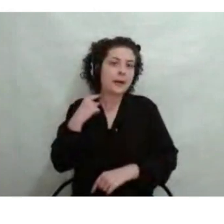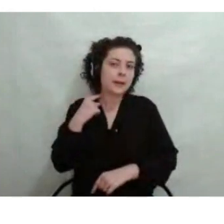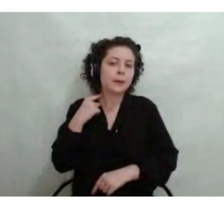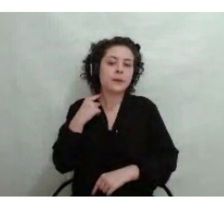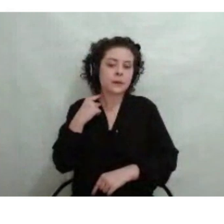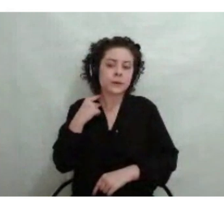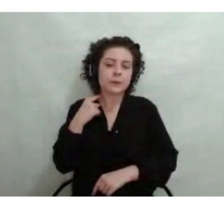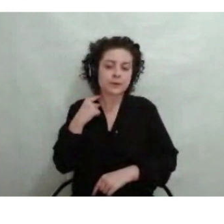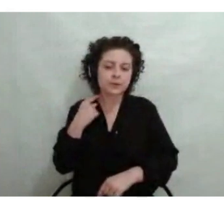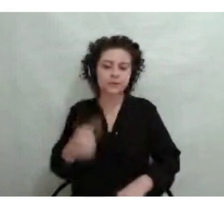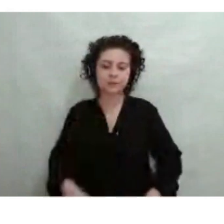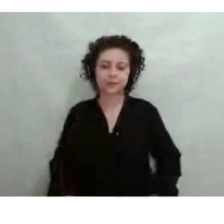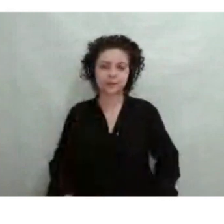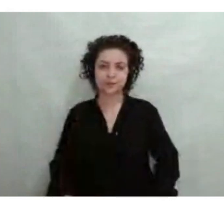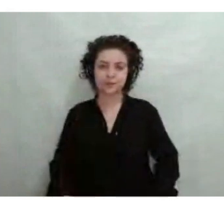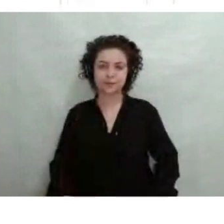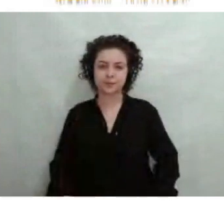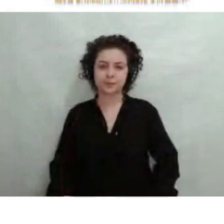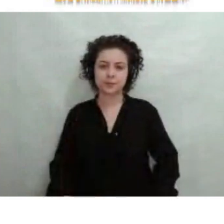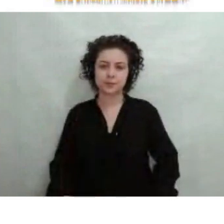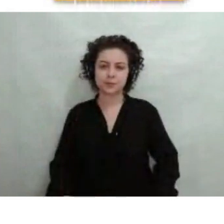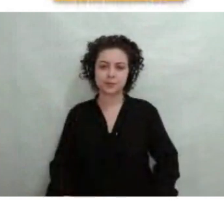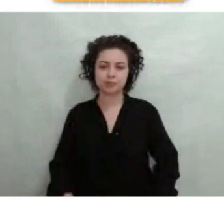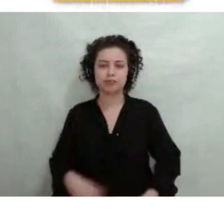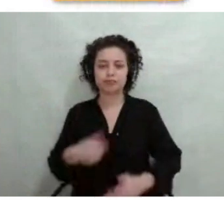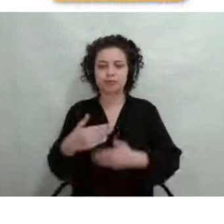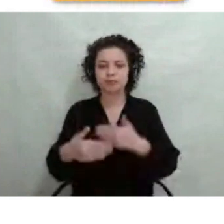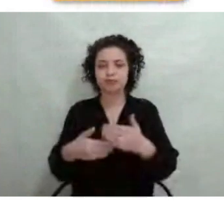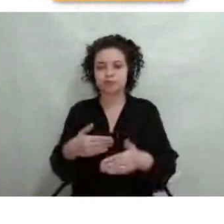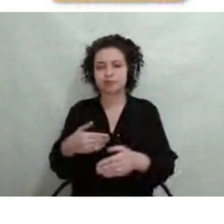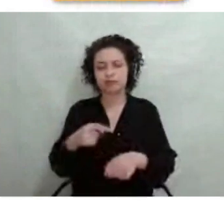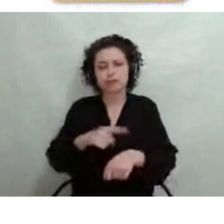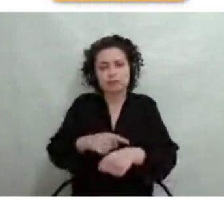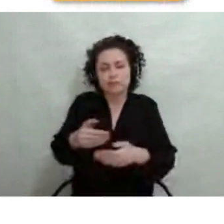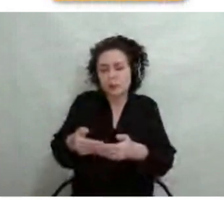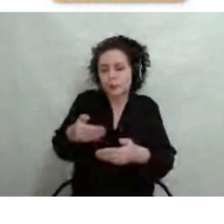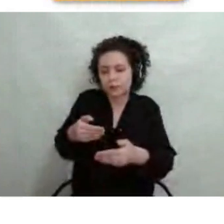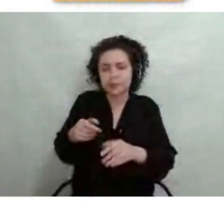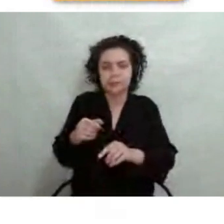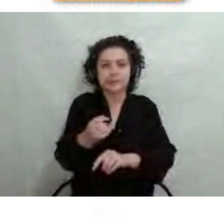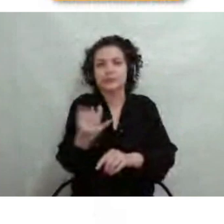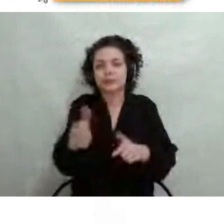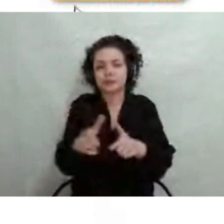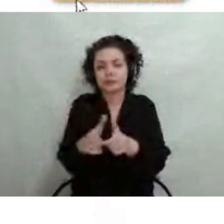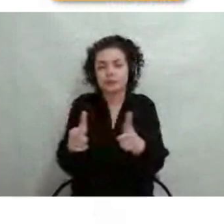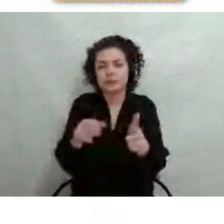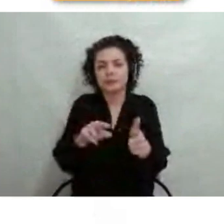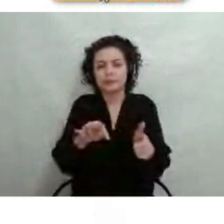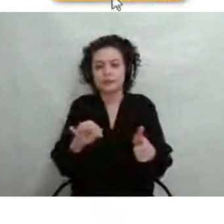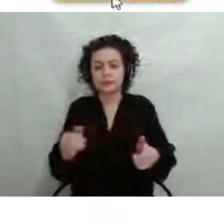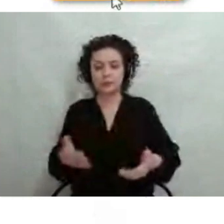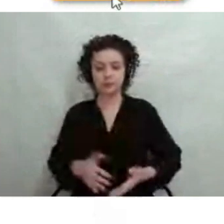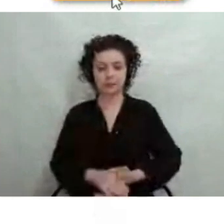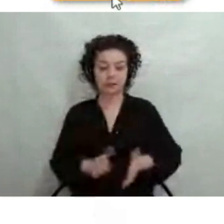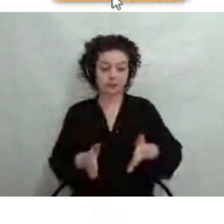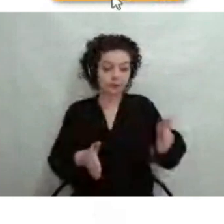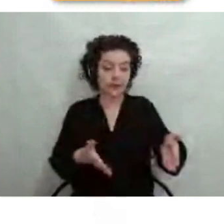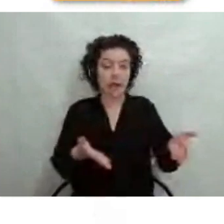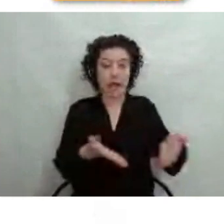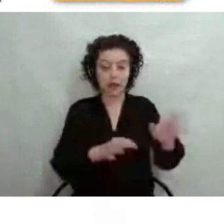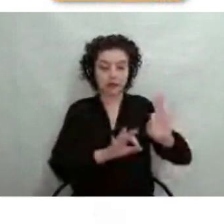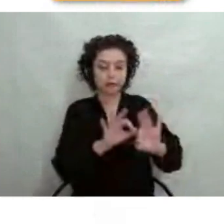e deu até bem pouco tempo atrás o número de UTI. Agora nós estamos no planejamento de protocolos